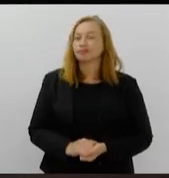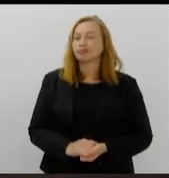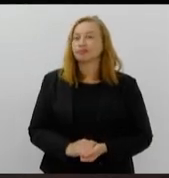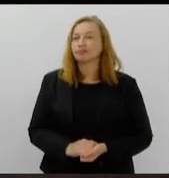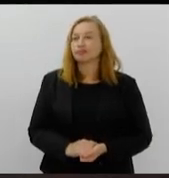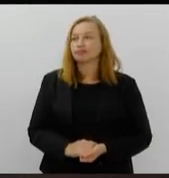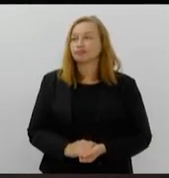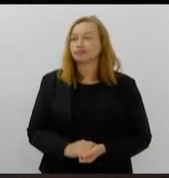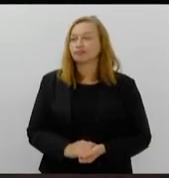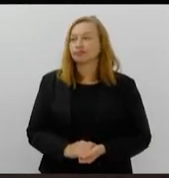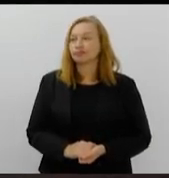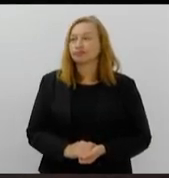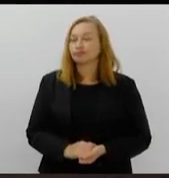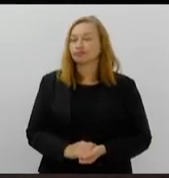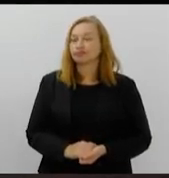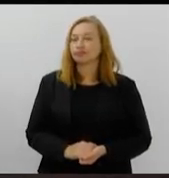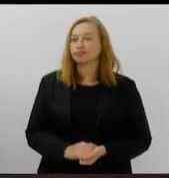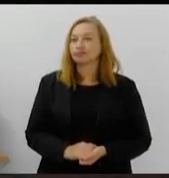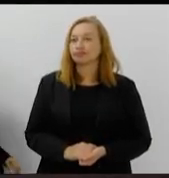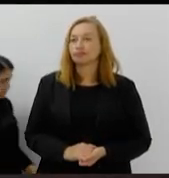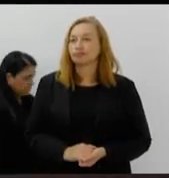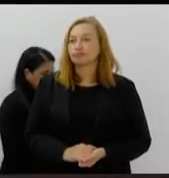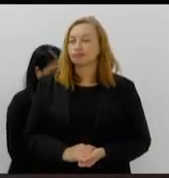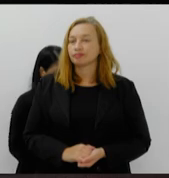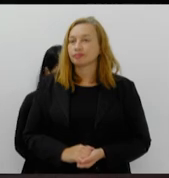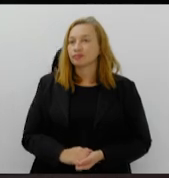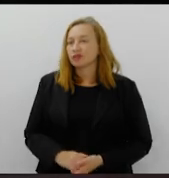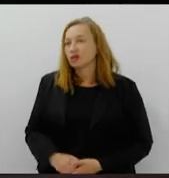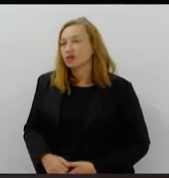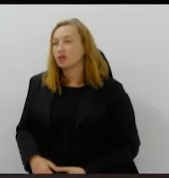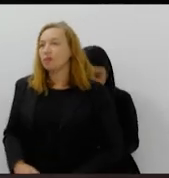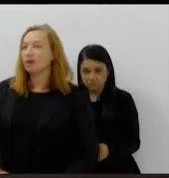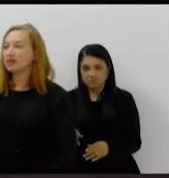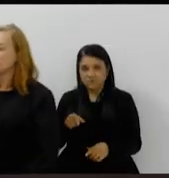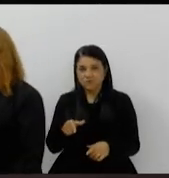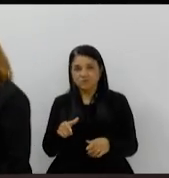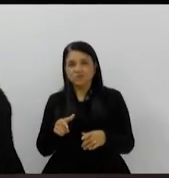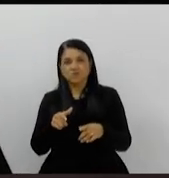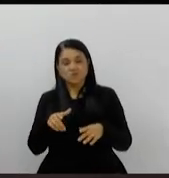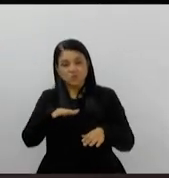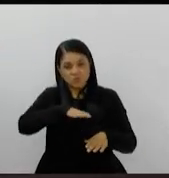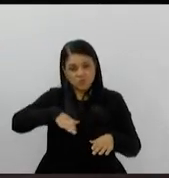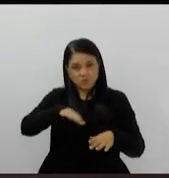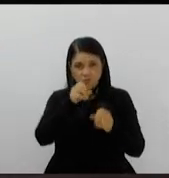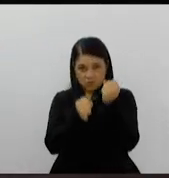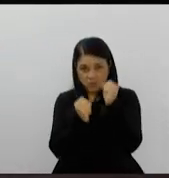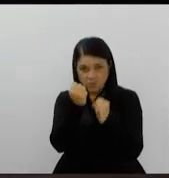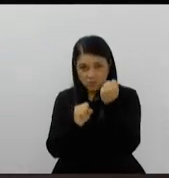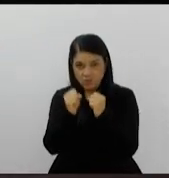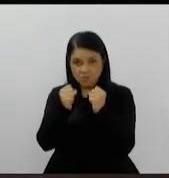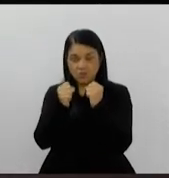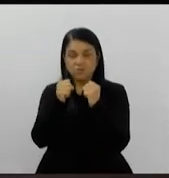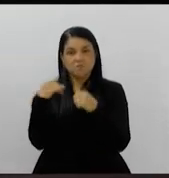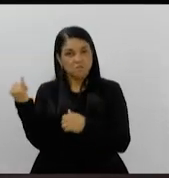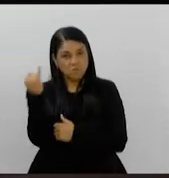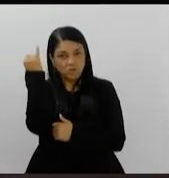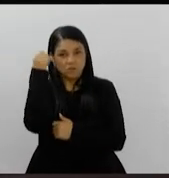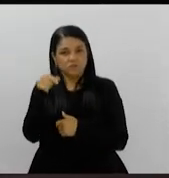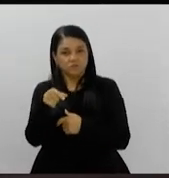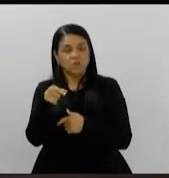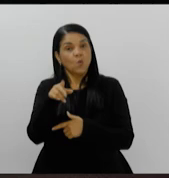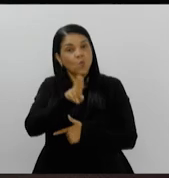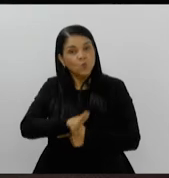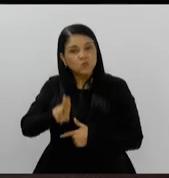local, além de ter sido um complexo industrial de grande relevância, foi usado durante a